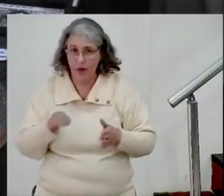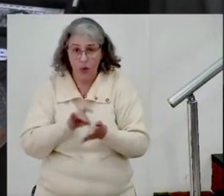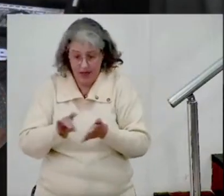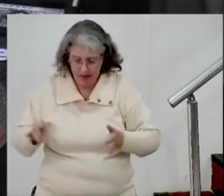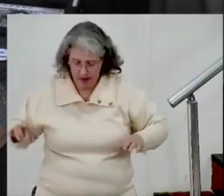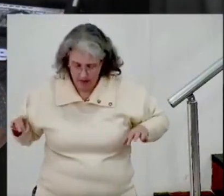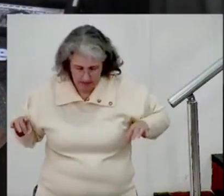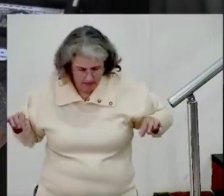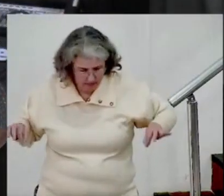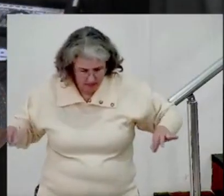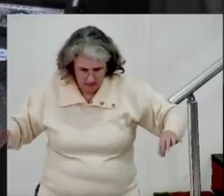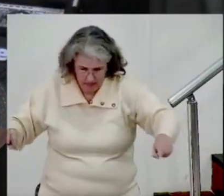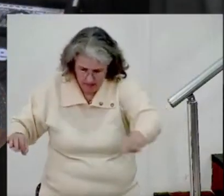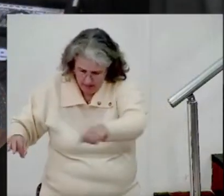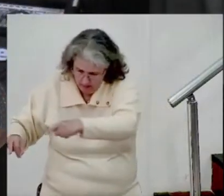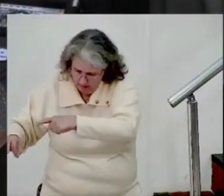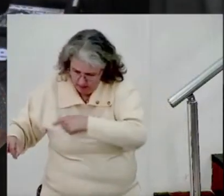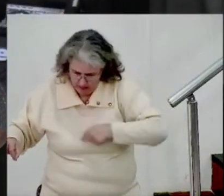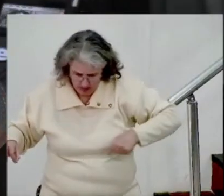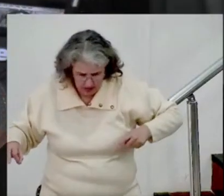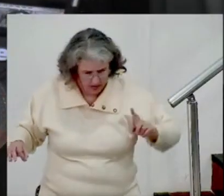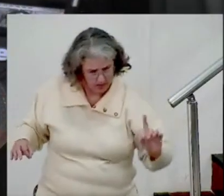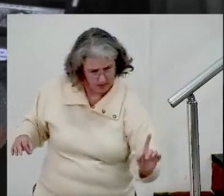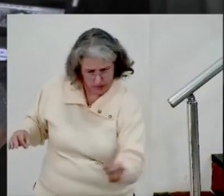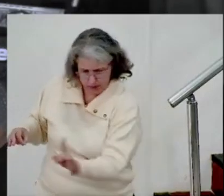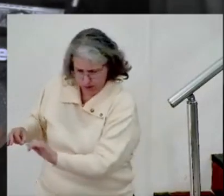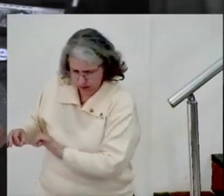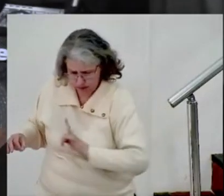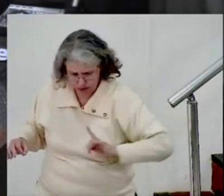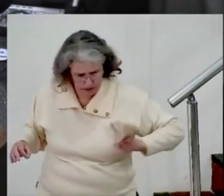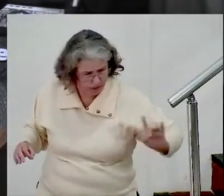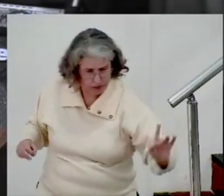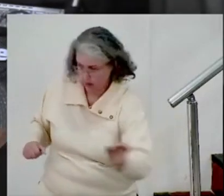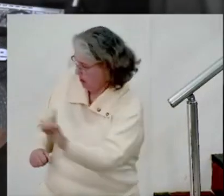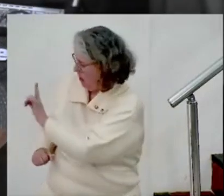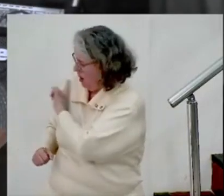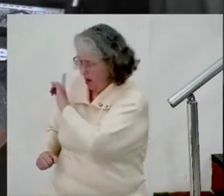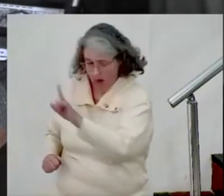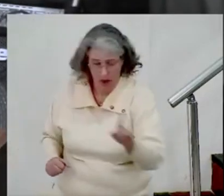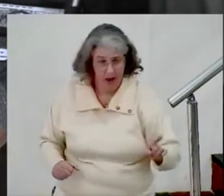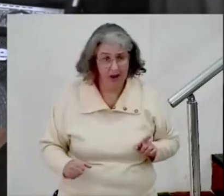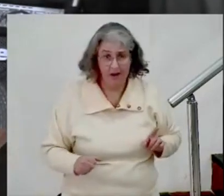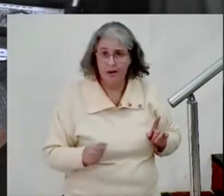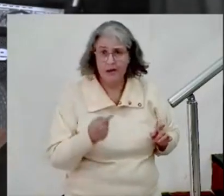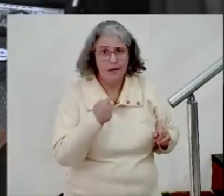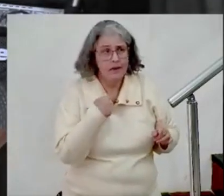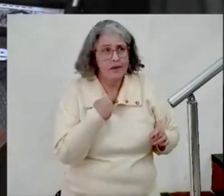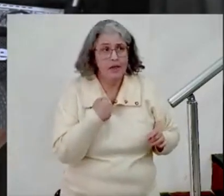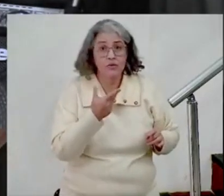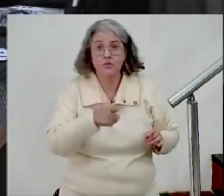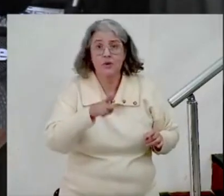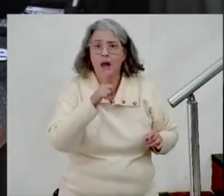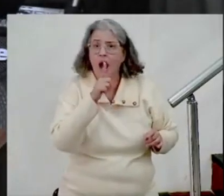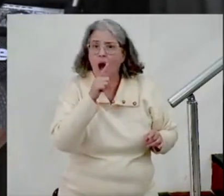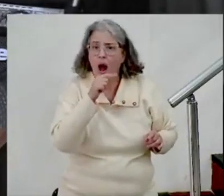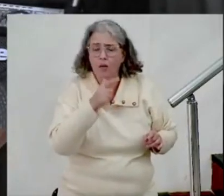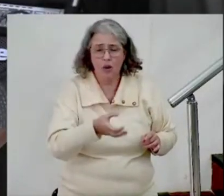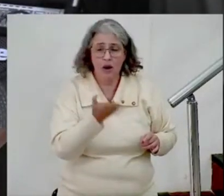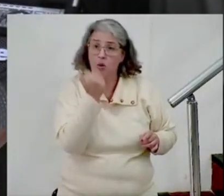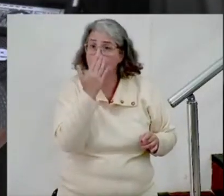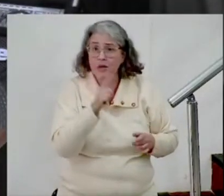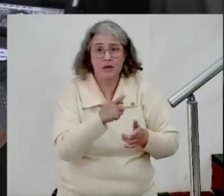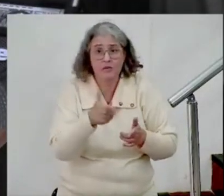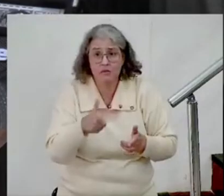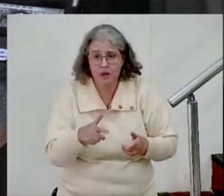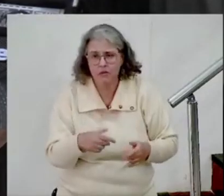doente. Tá certo? Esse é o cenário daquela época. Senaqueribe, então, domina essa máquina de guerra com maestria. E lá,